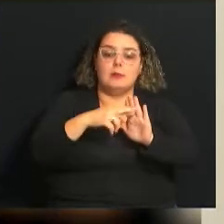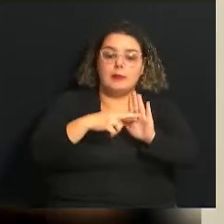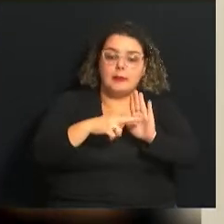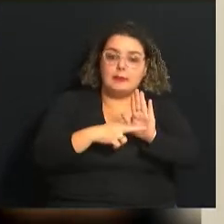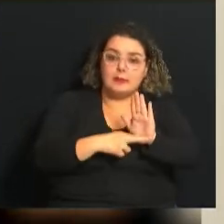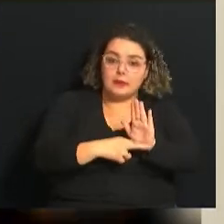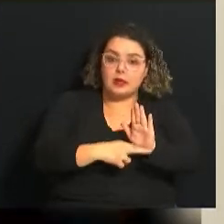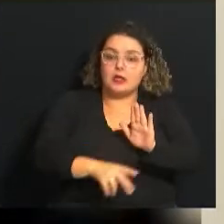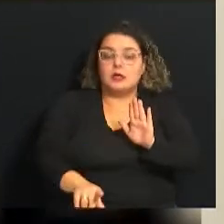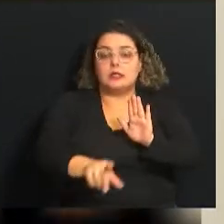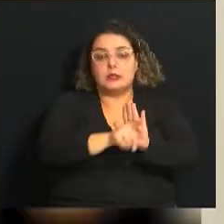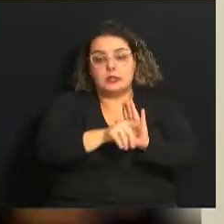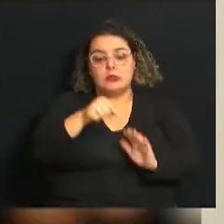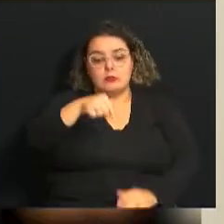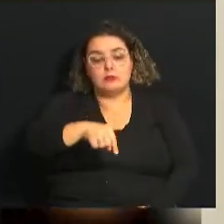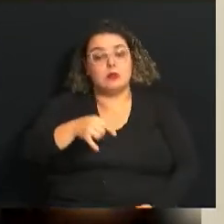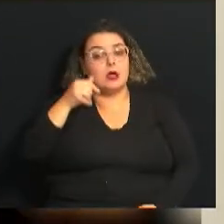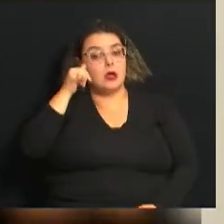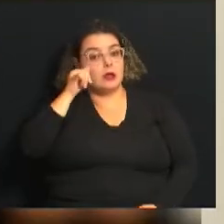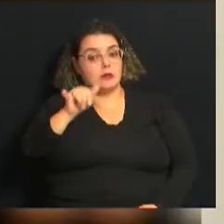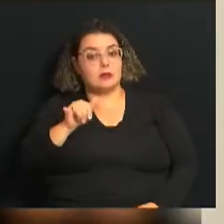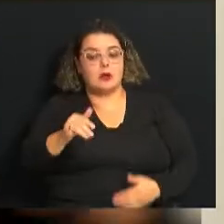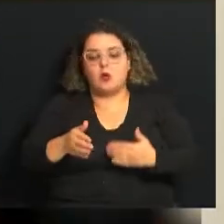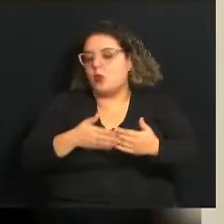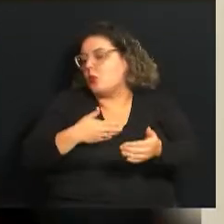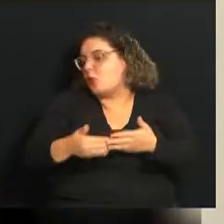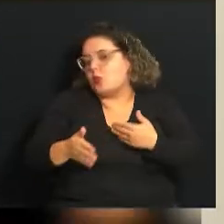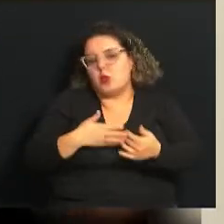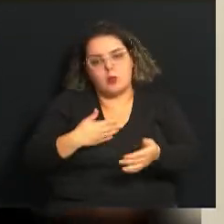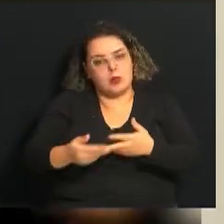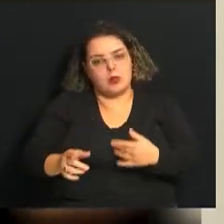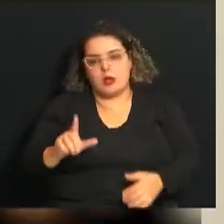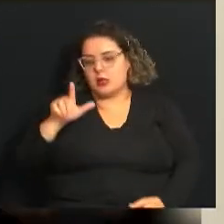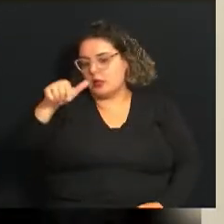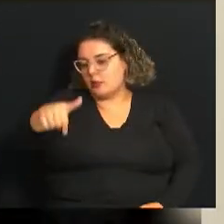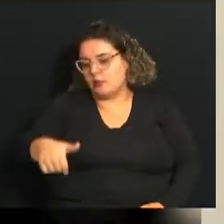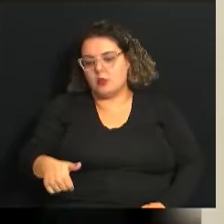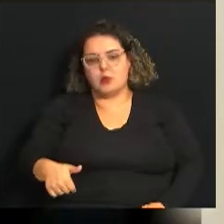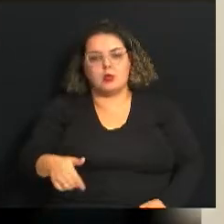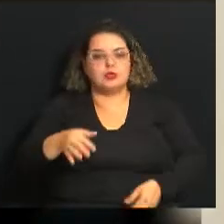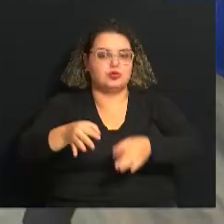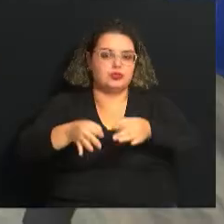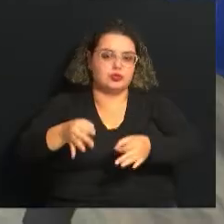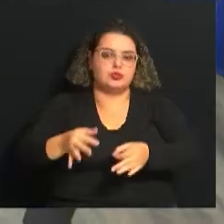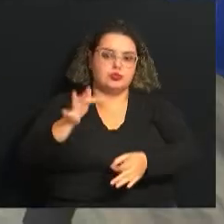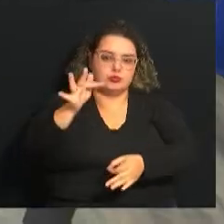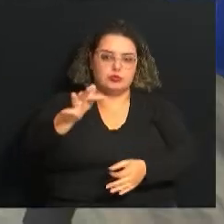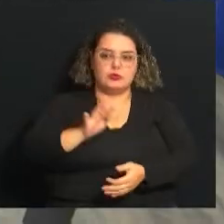necessário para evitar qualquer questionamento de ordem jurídica no futuro.